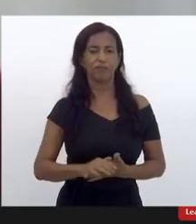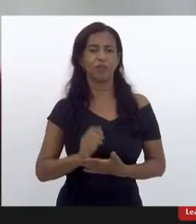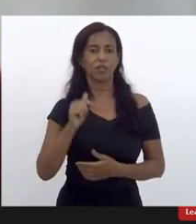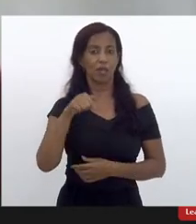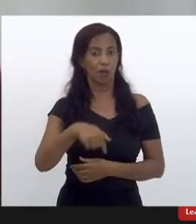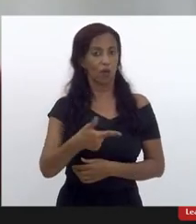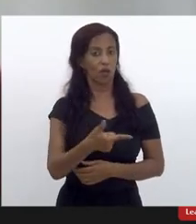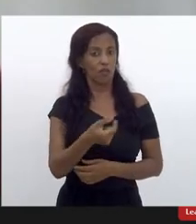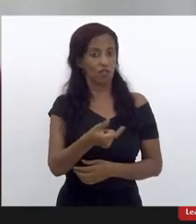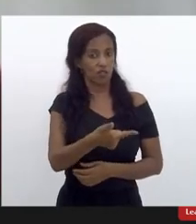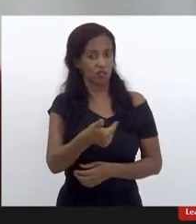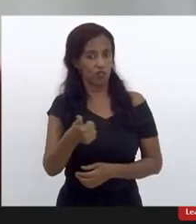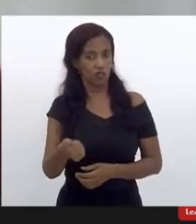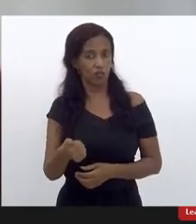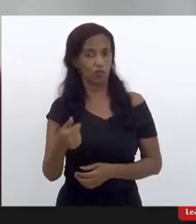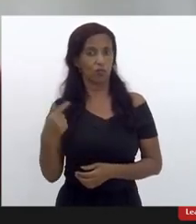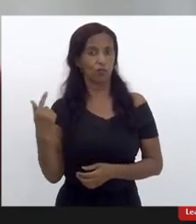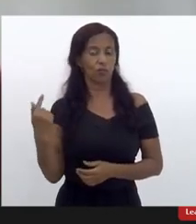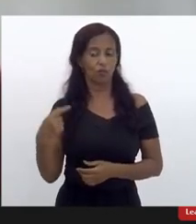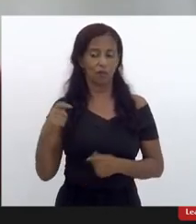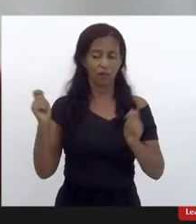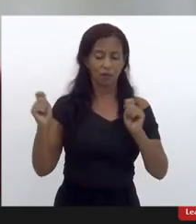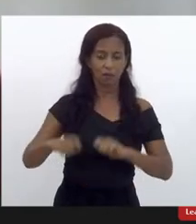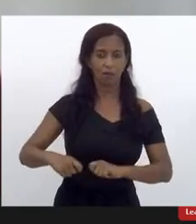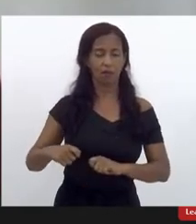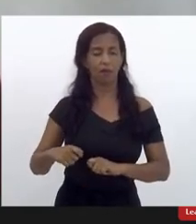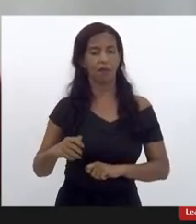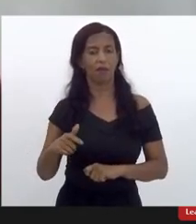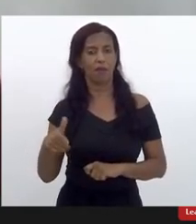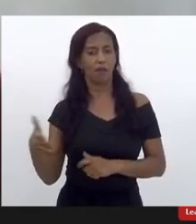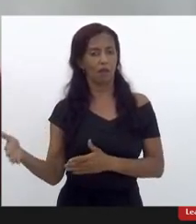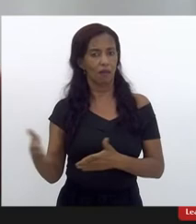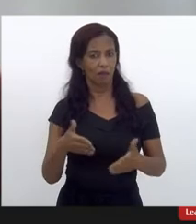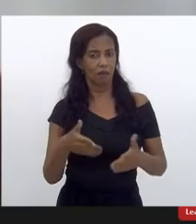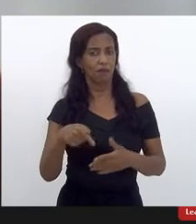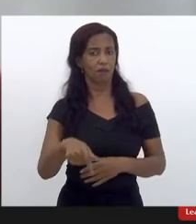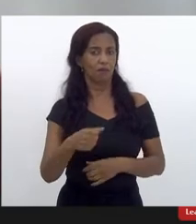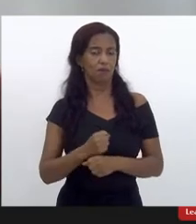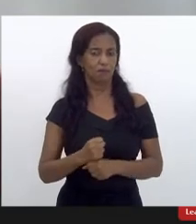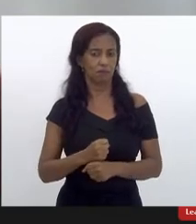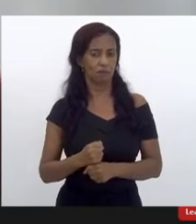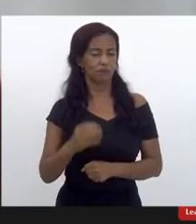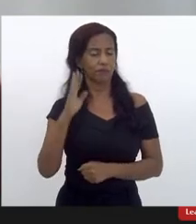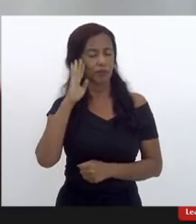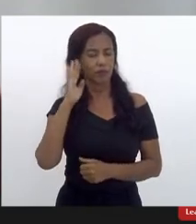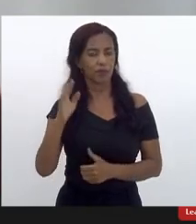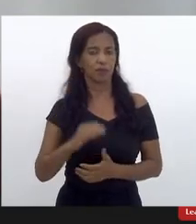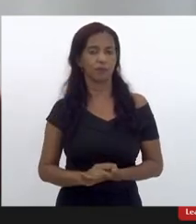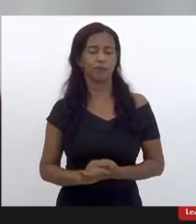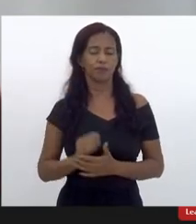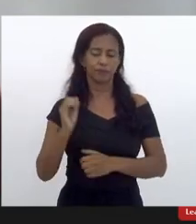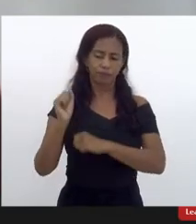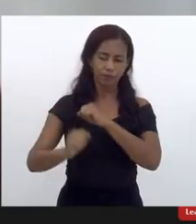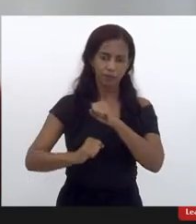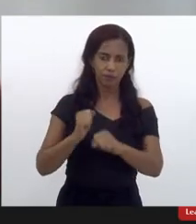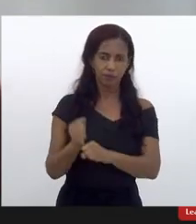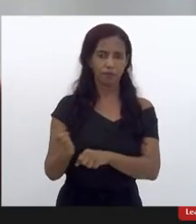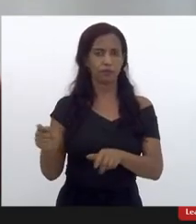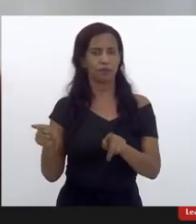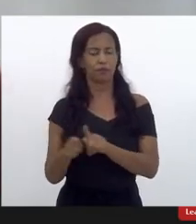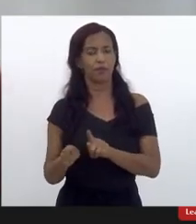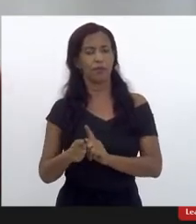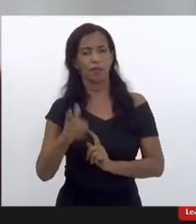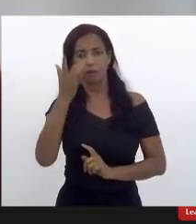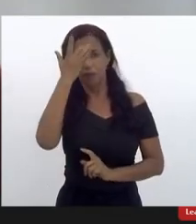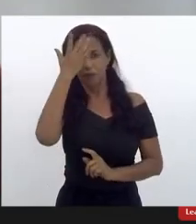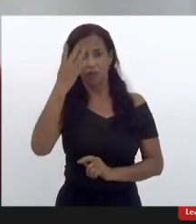de 2021, para que a gente possa utilizar isso ainda nesse ano, e principalmente no próximo ano, para